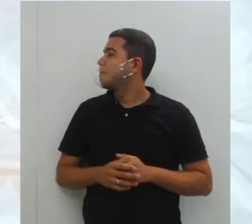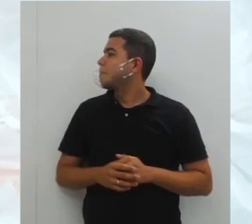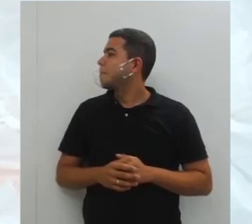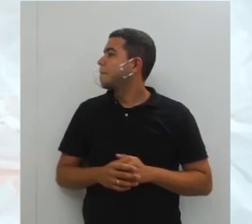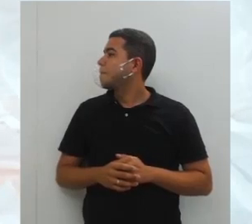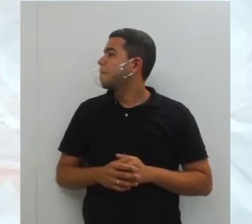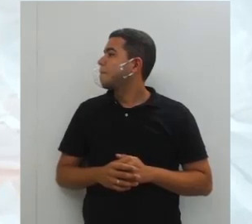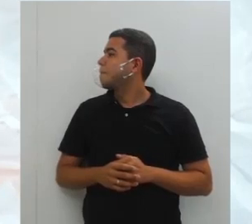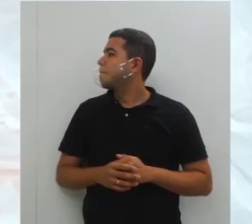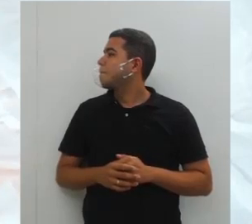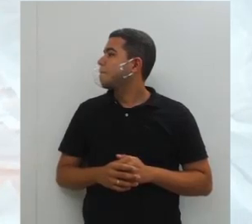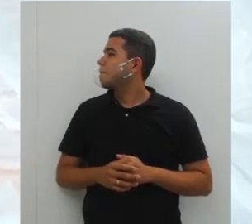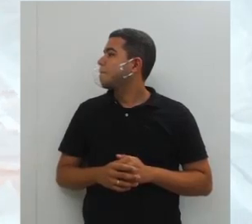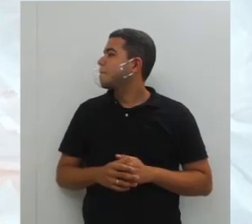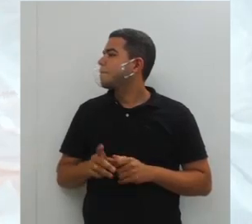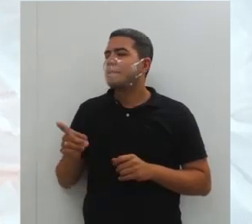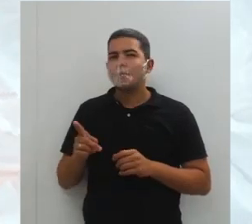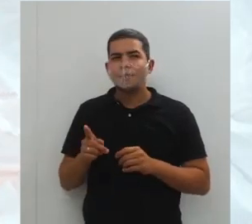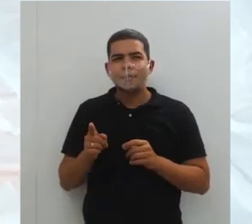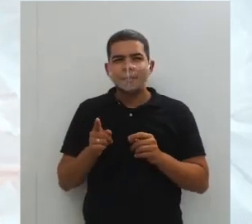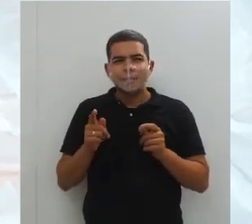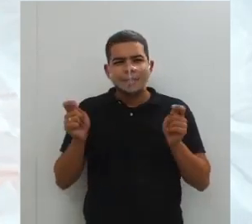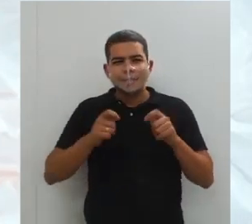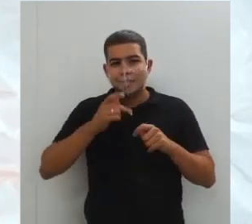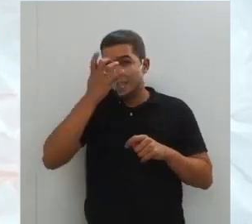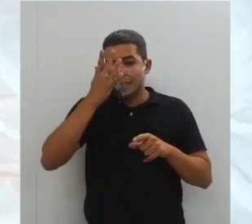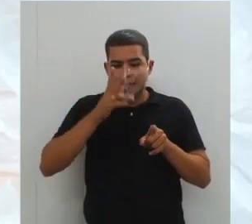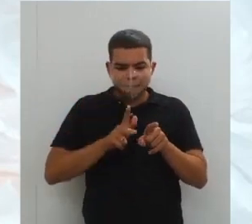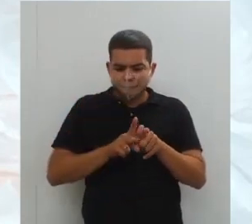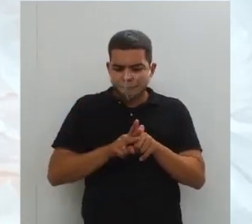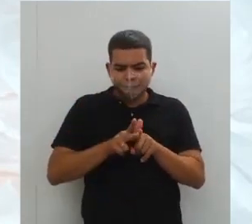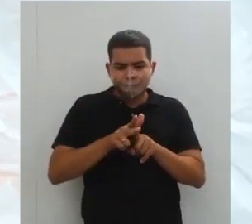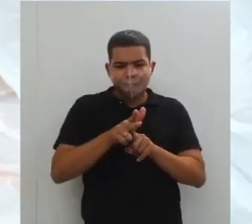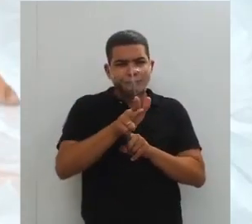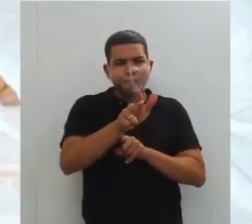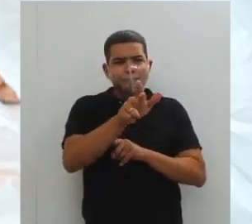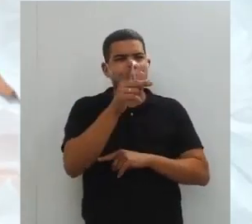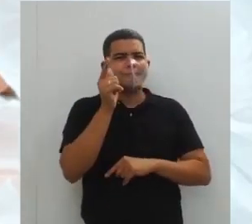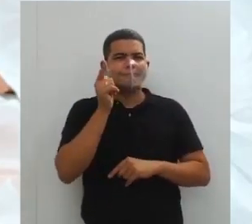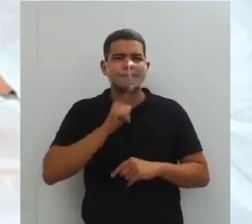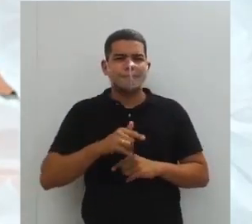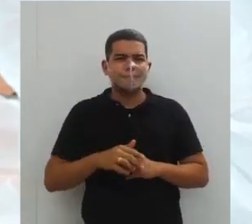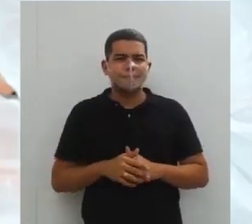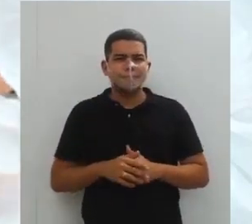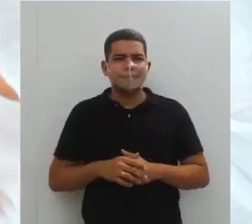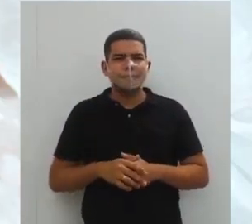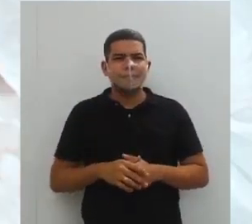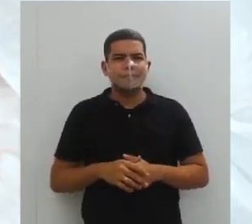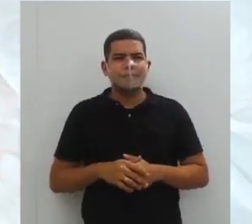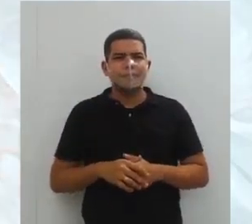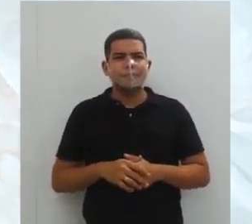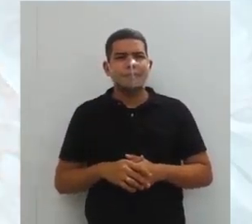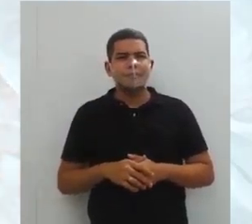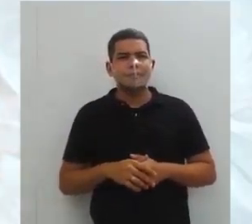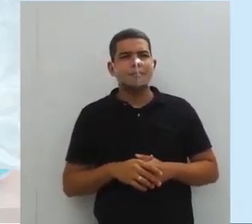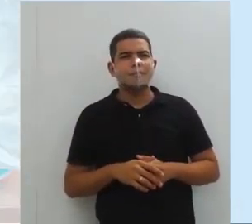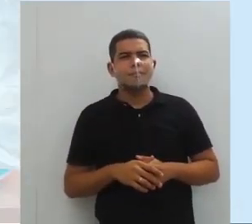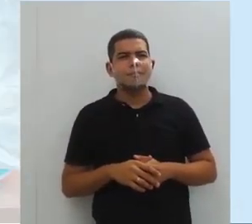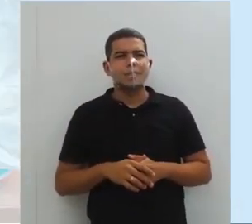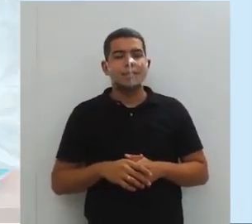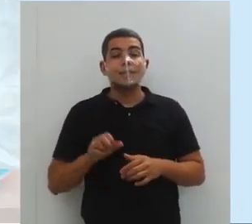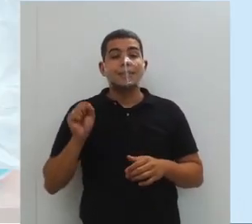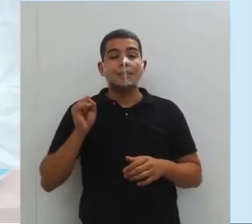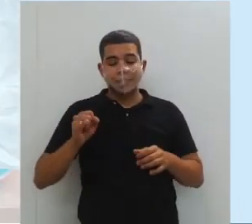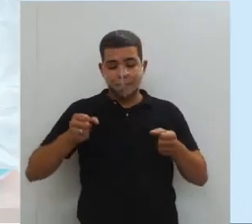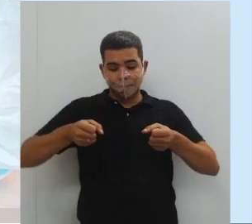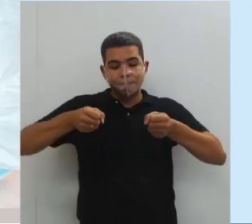Como o plástico é fininho, fica fácil da gente cortar, ok? Se a sacola